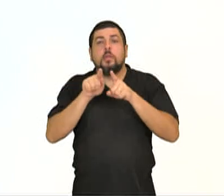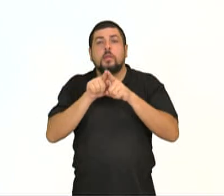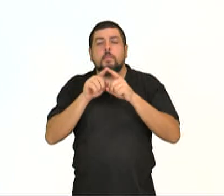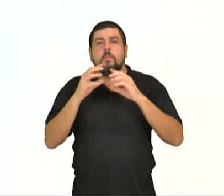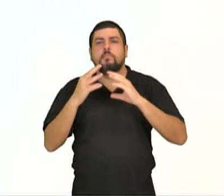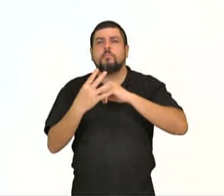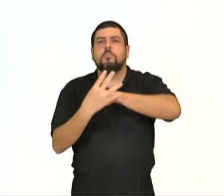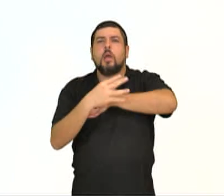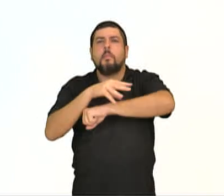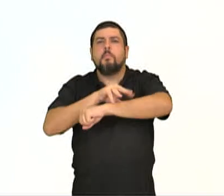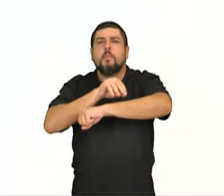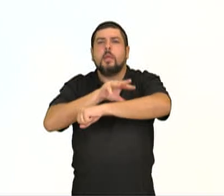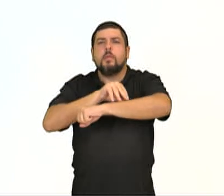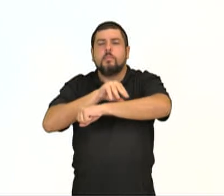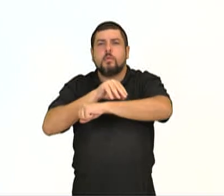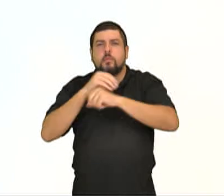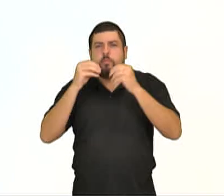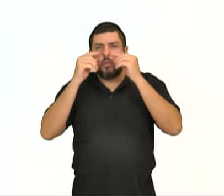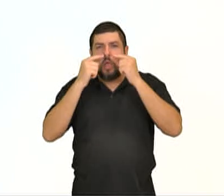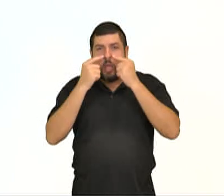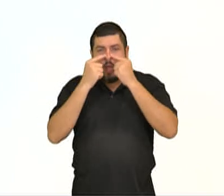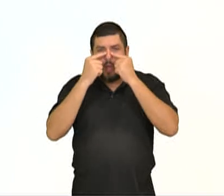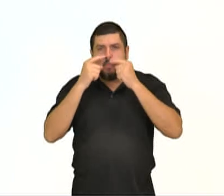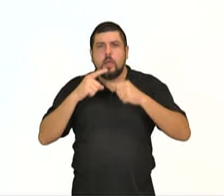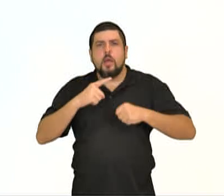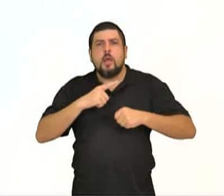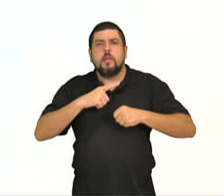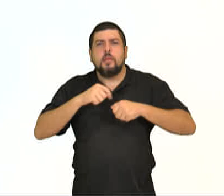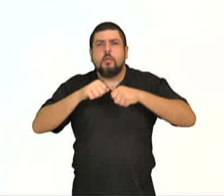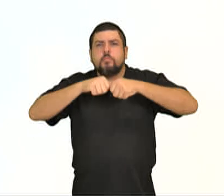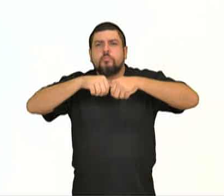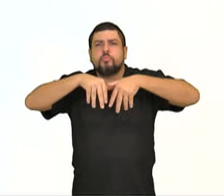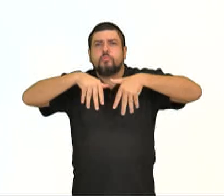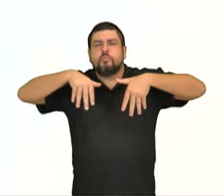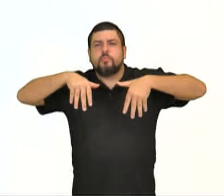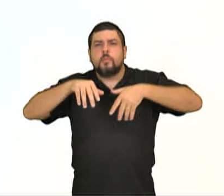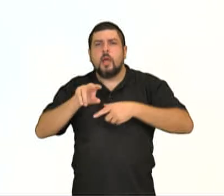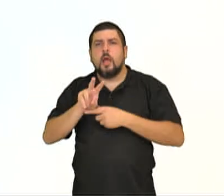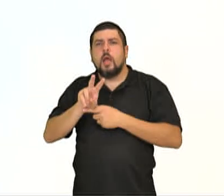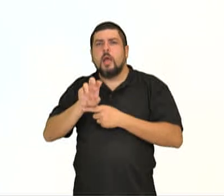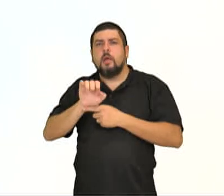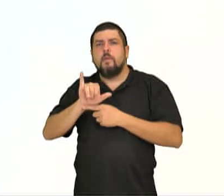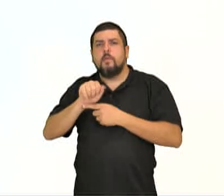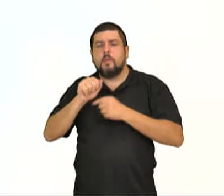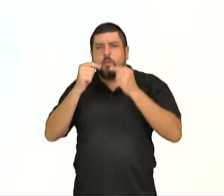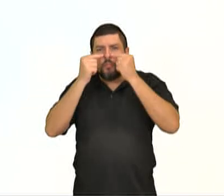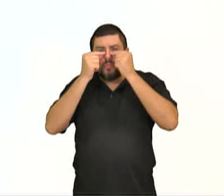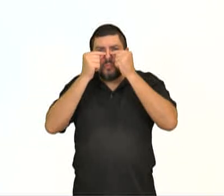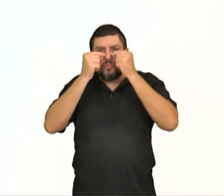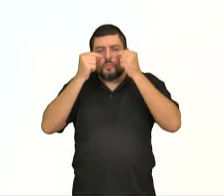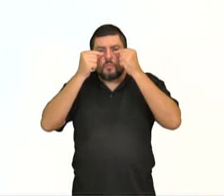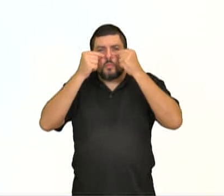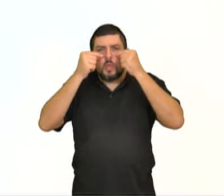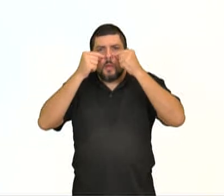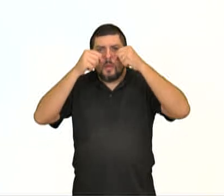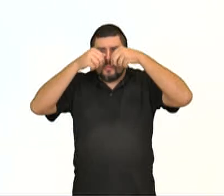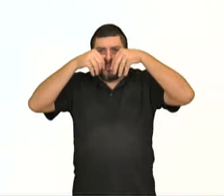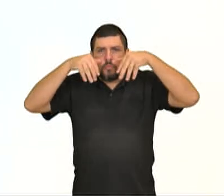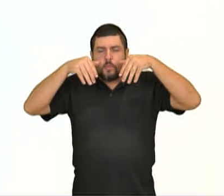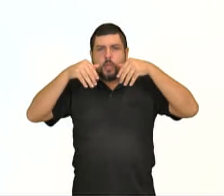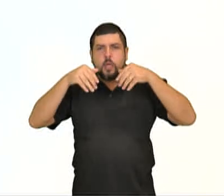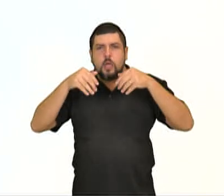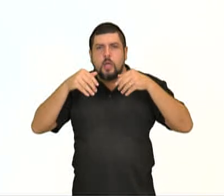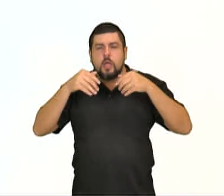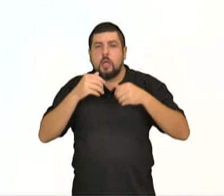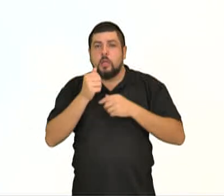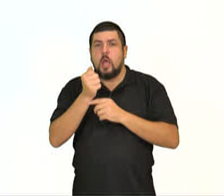ela é altamente vascularizada, então tem muitos capilares sanguíneos ali. Na medida que o ar vai passando, ele vai sendo aquecido, tá?